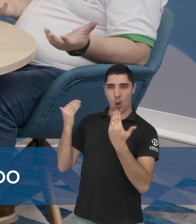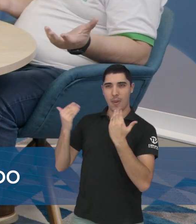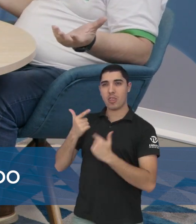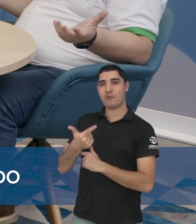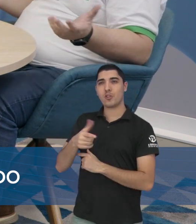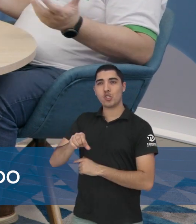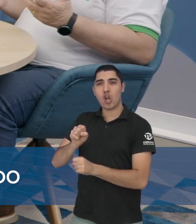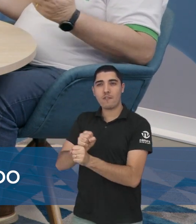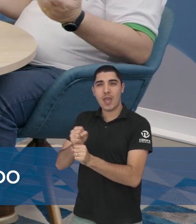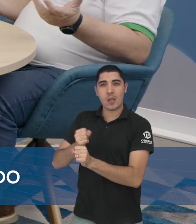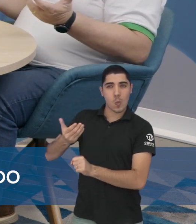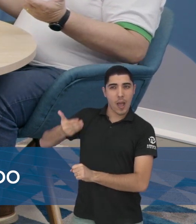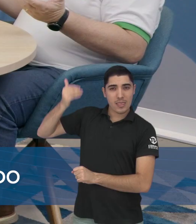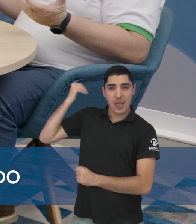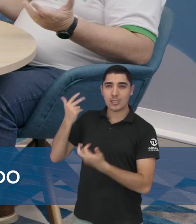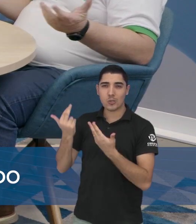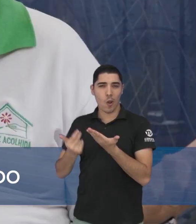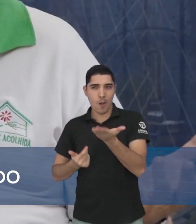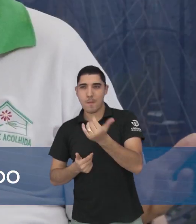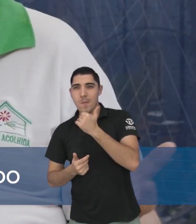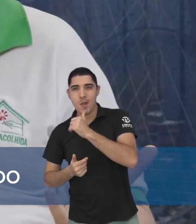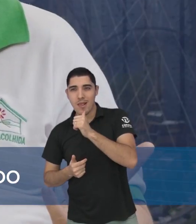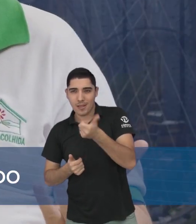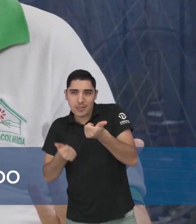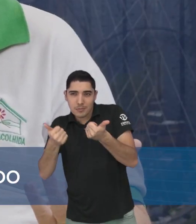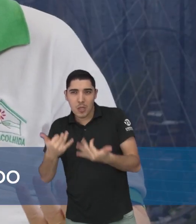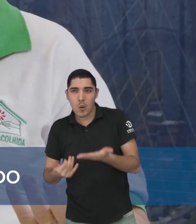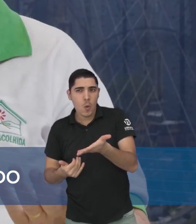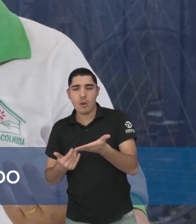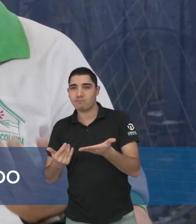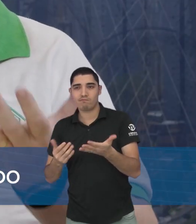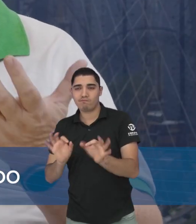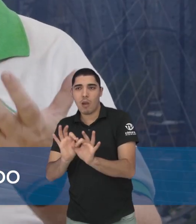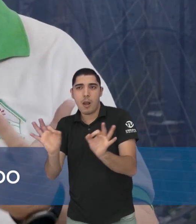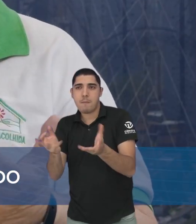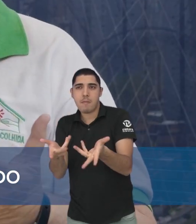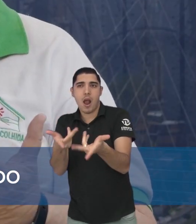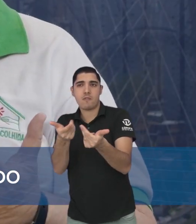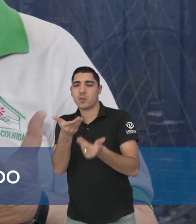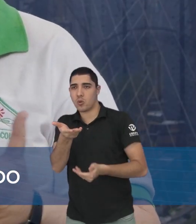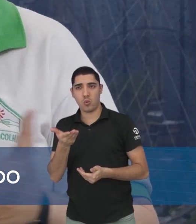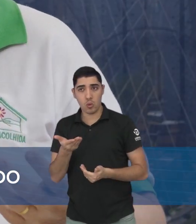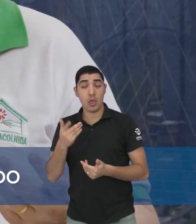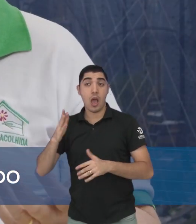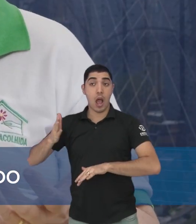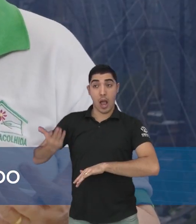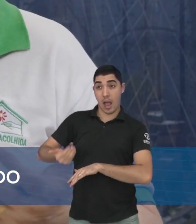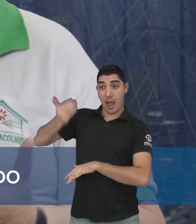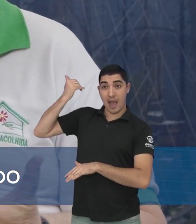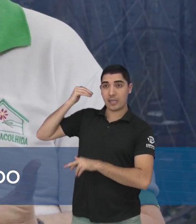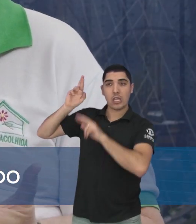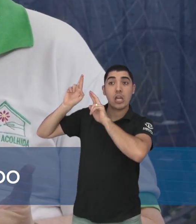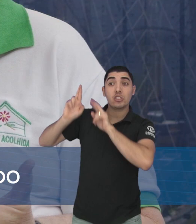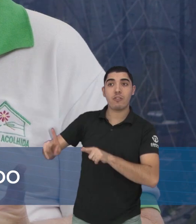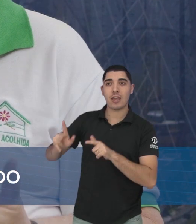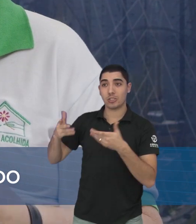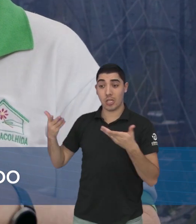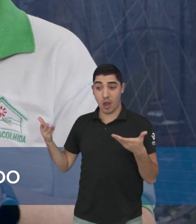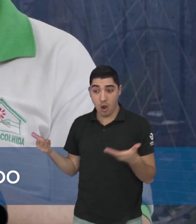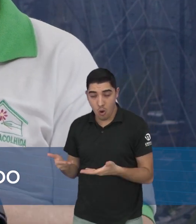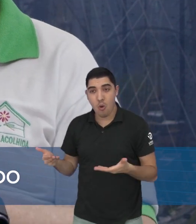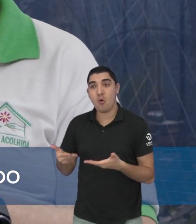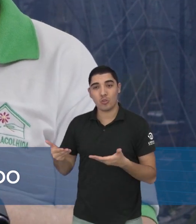vimos. A gente sempre tem, Luciana pode falar muito bem disso também, situações que chegam assim, totalmente